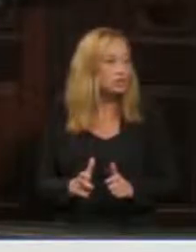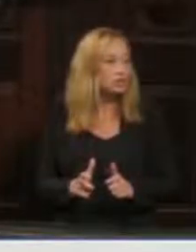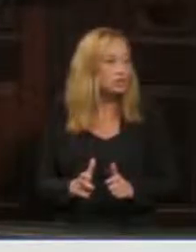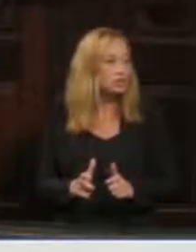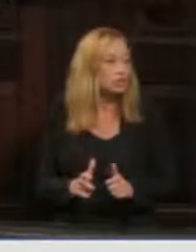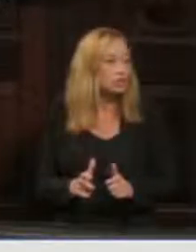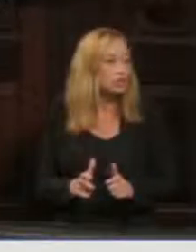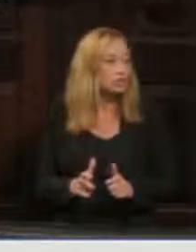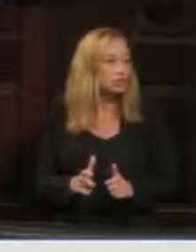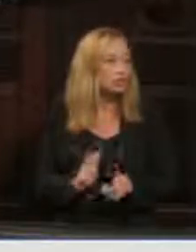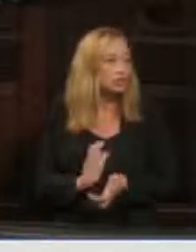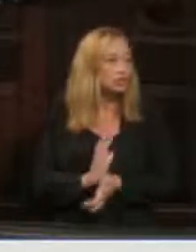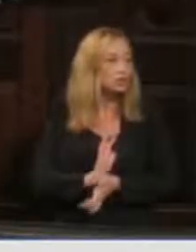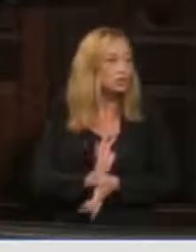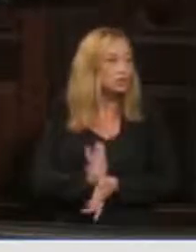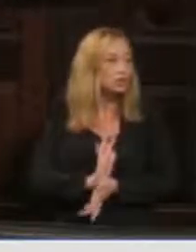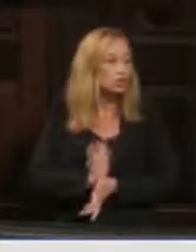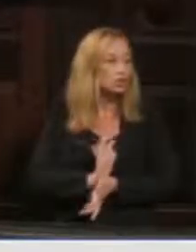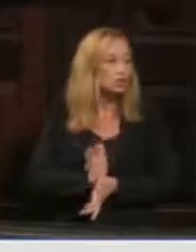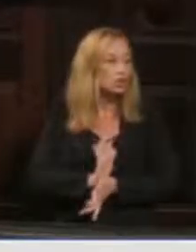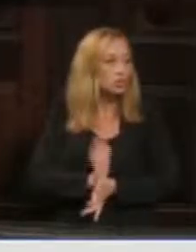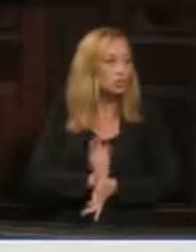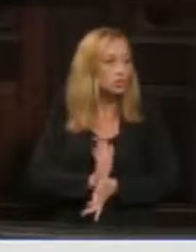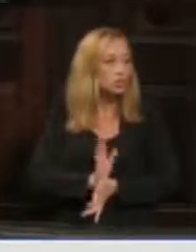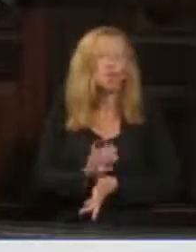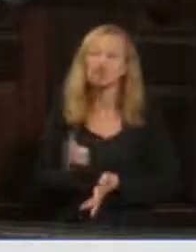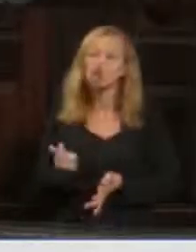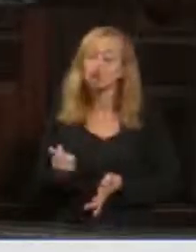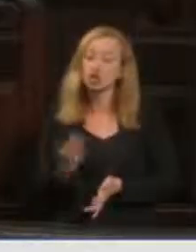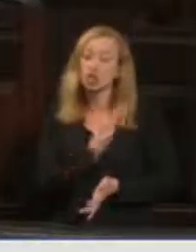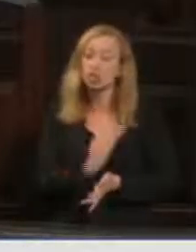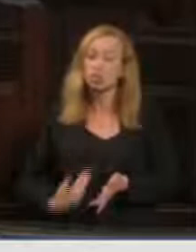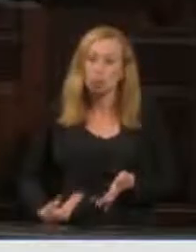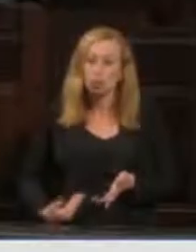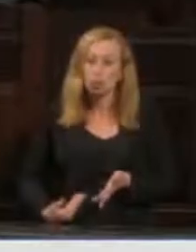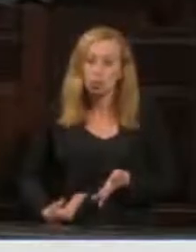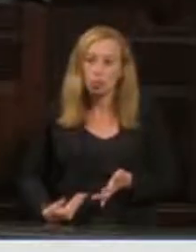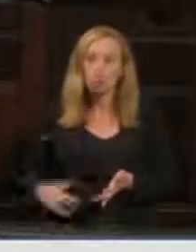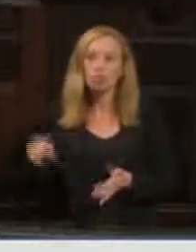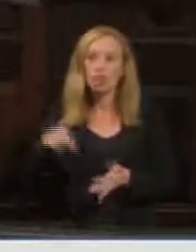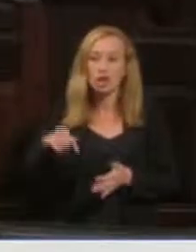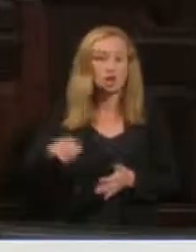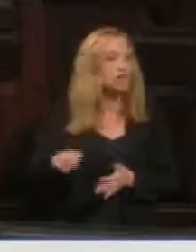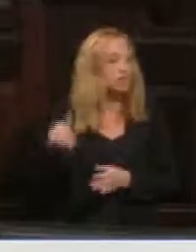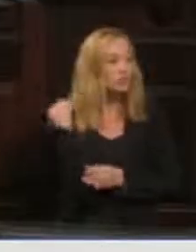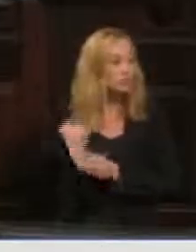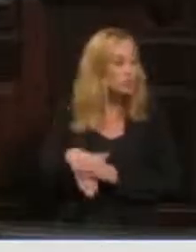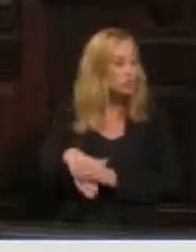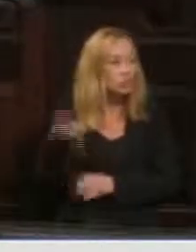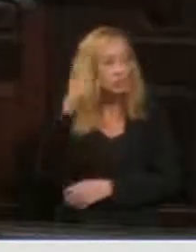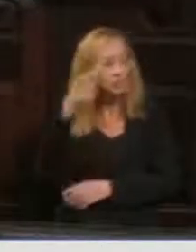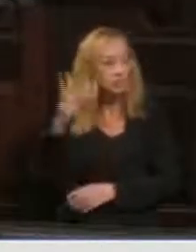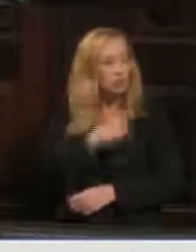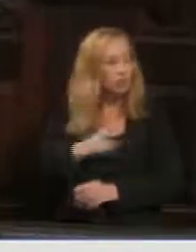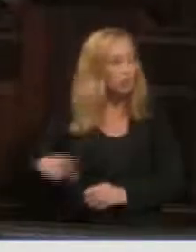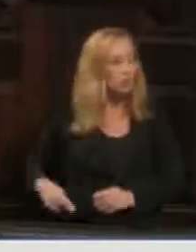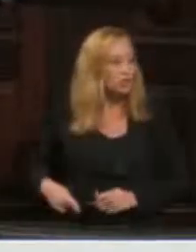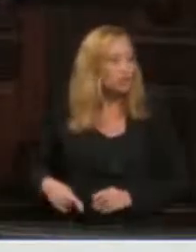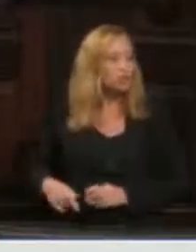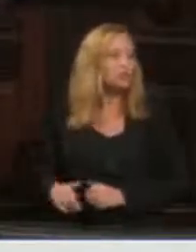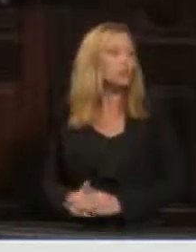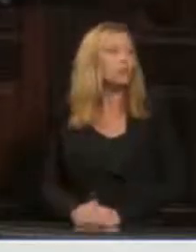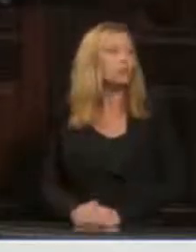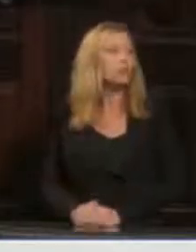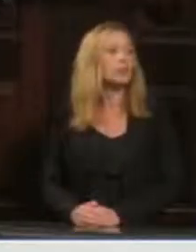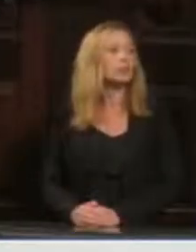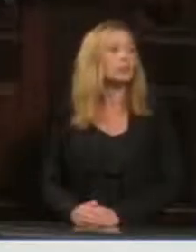e cortada com maçarico, dinheiro público que essa casa aqui votou, senhor presidente. O senhor que passa pelo